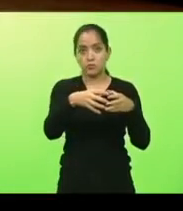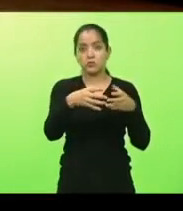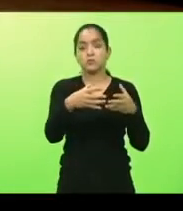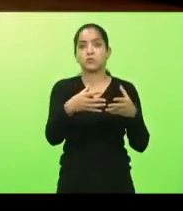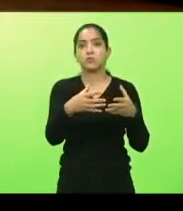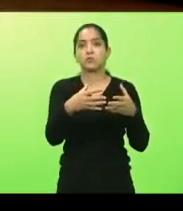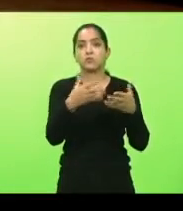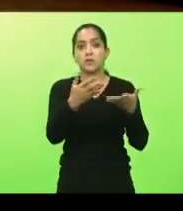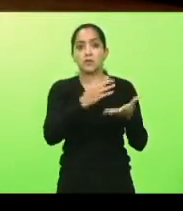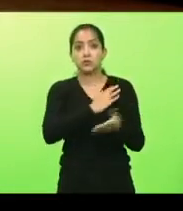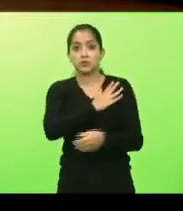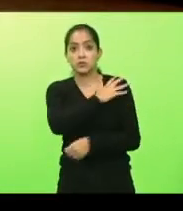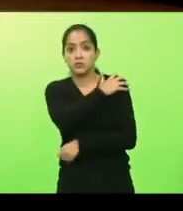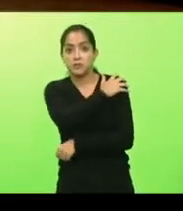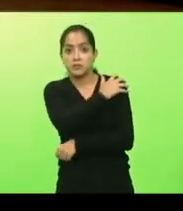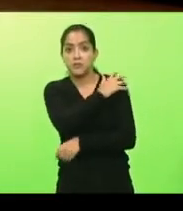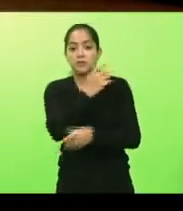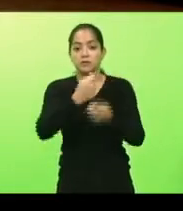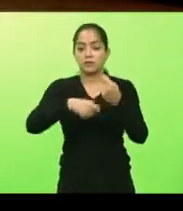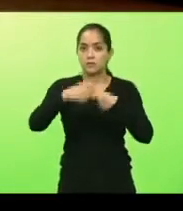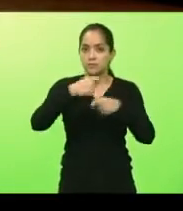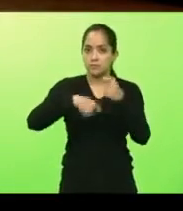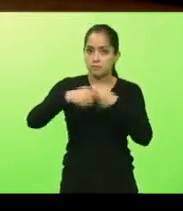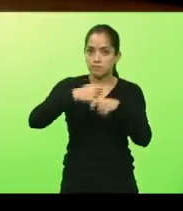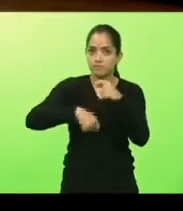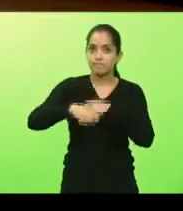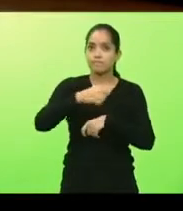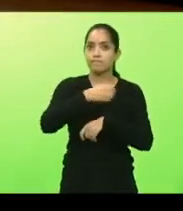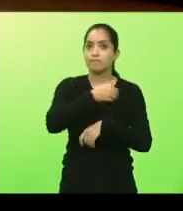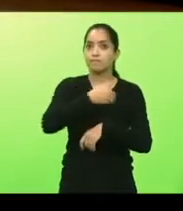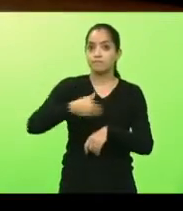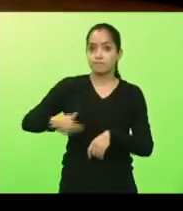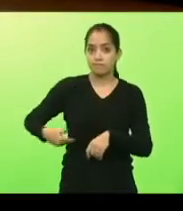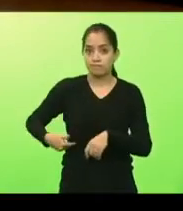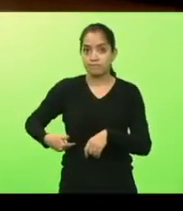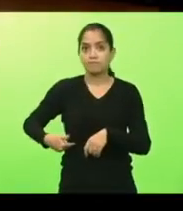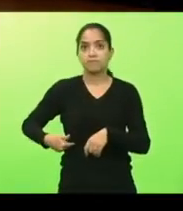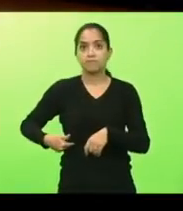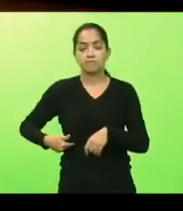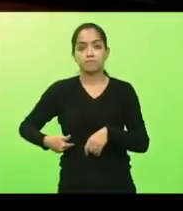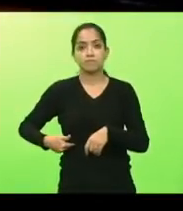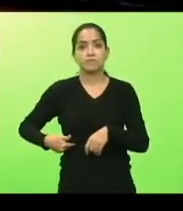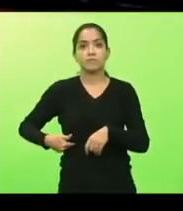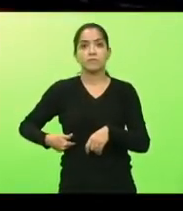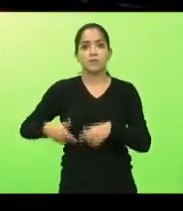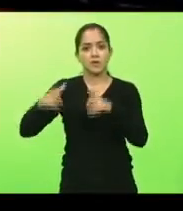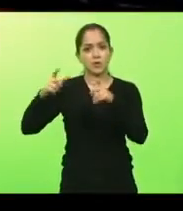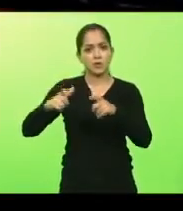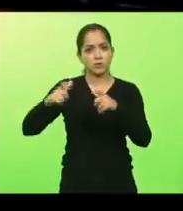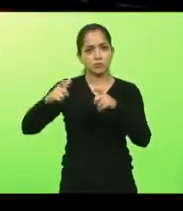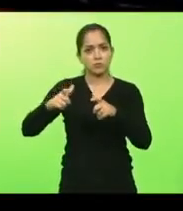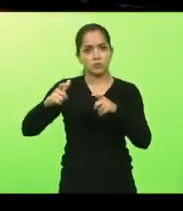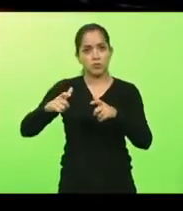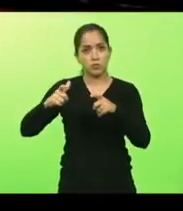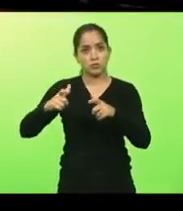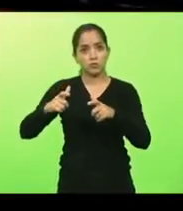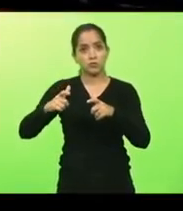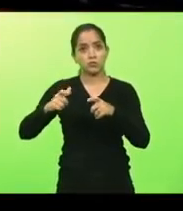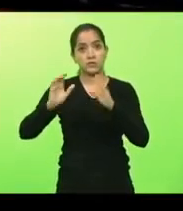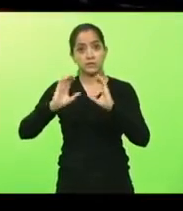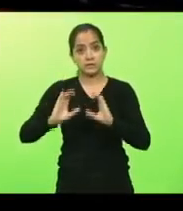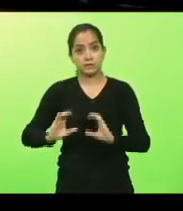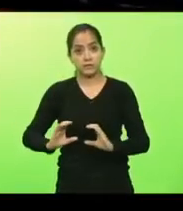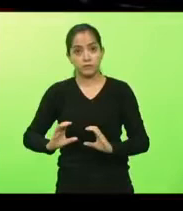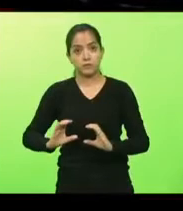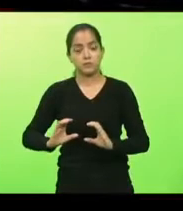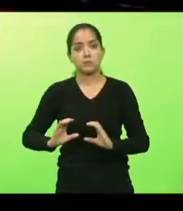que atua na administração do governo de Santa Catarina, impostos, principalmente imposto civil, porque aqui a